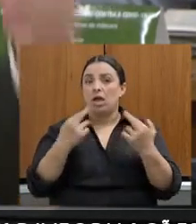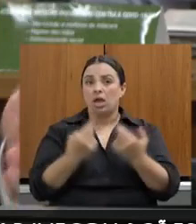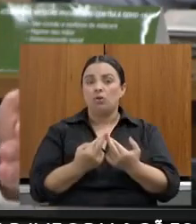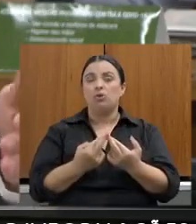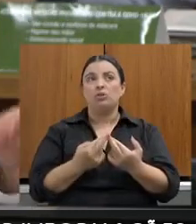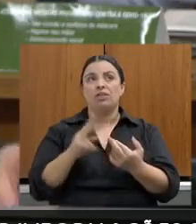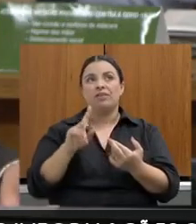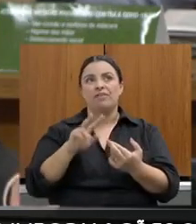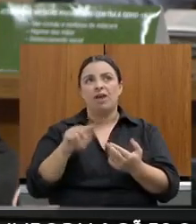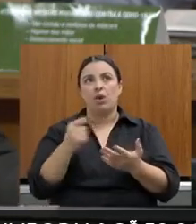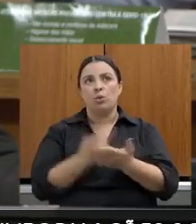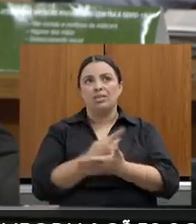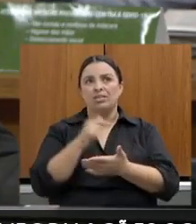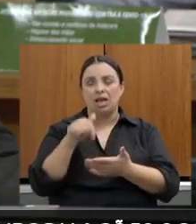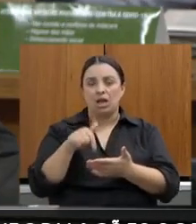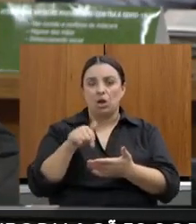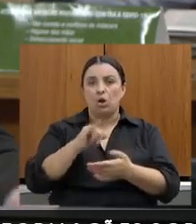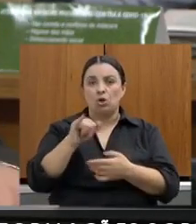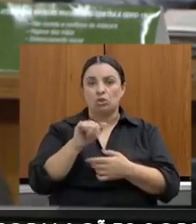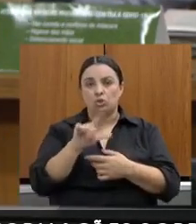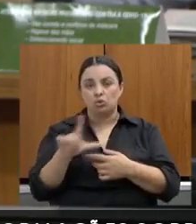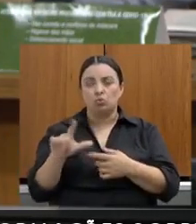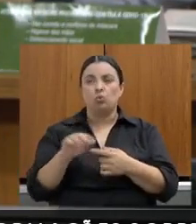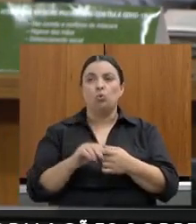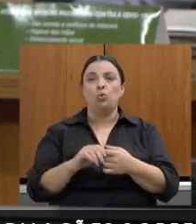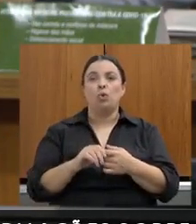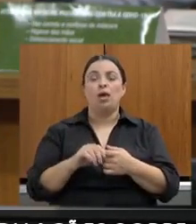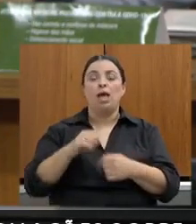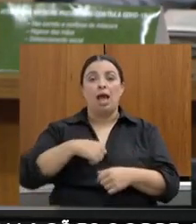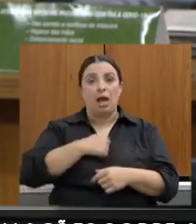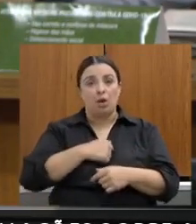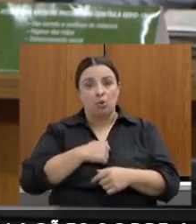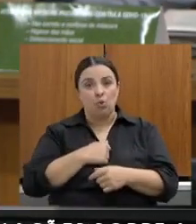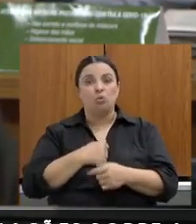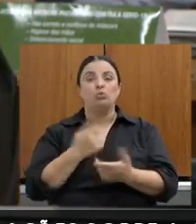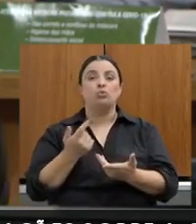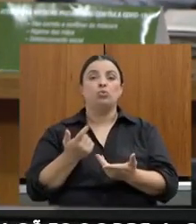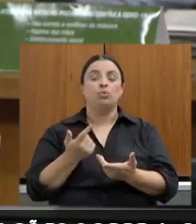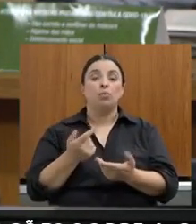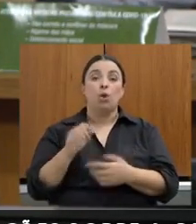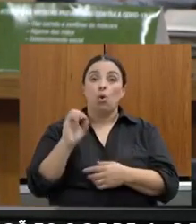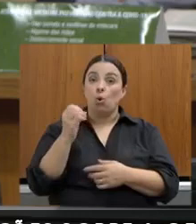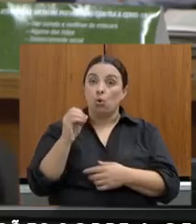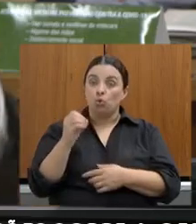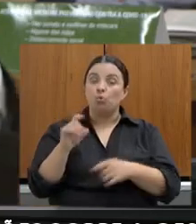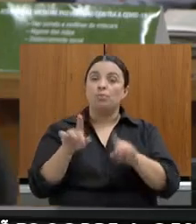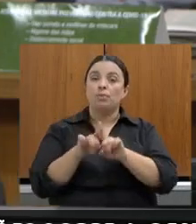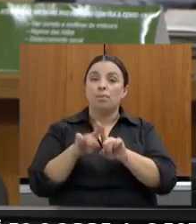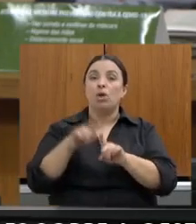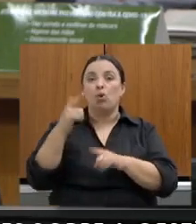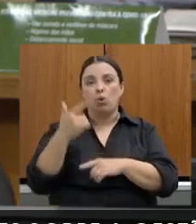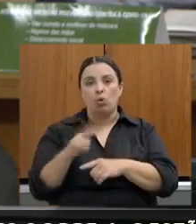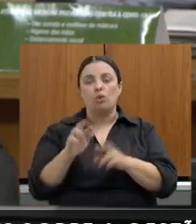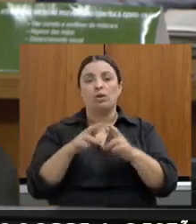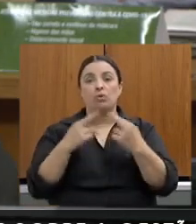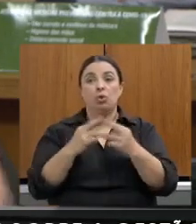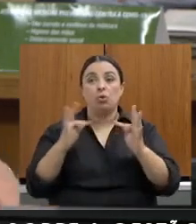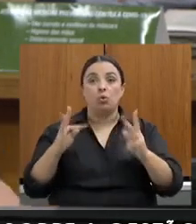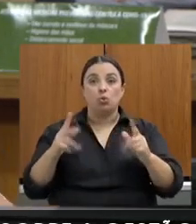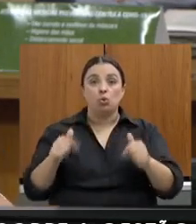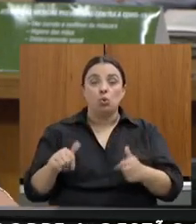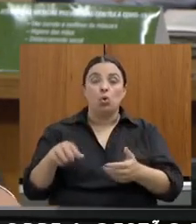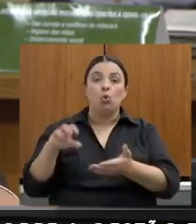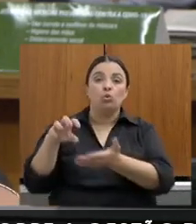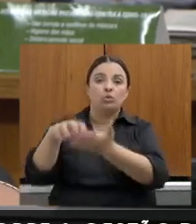em outubro nós vamos fazer mais uma sequência de reuniões gerenciais com todos os departamentos e todas as delegacias